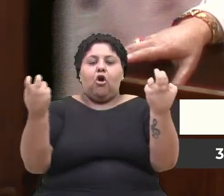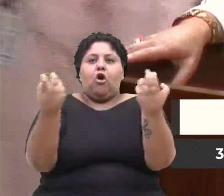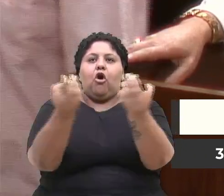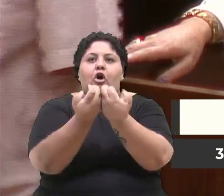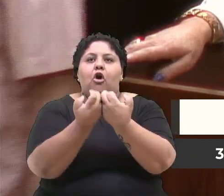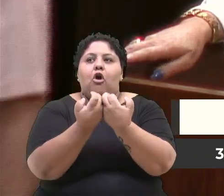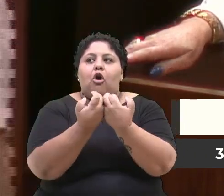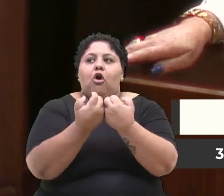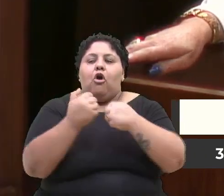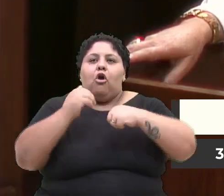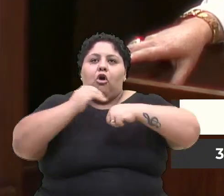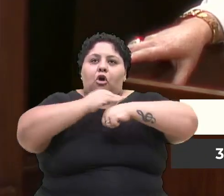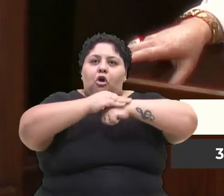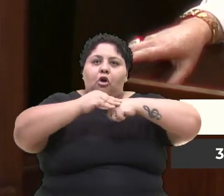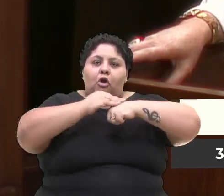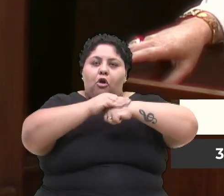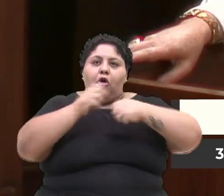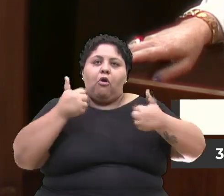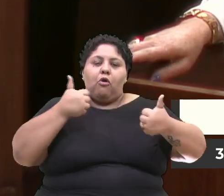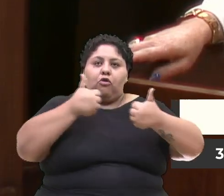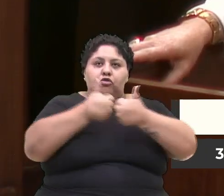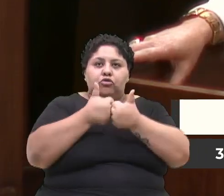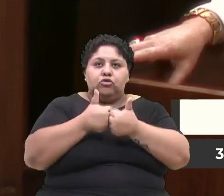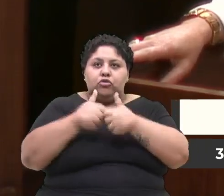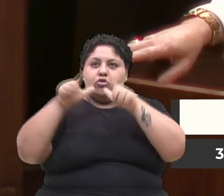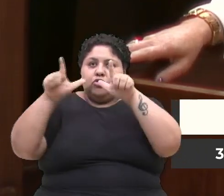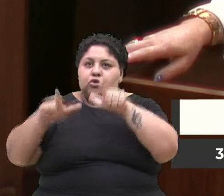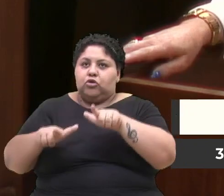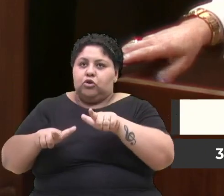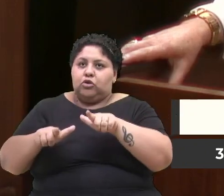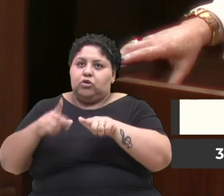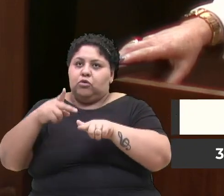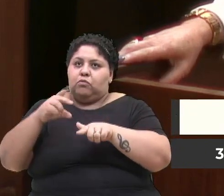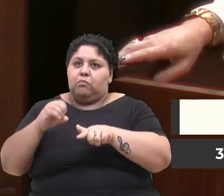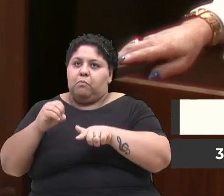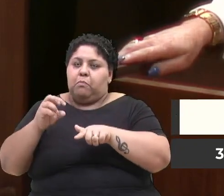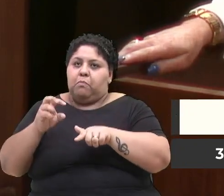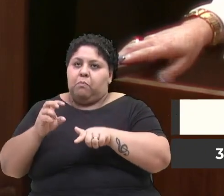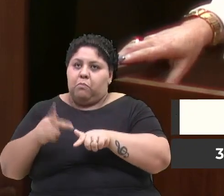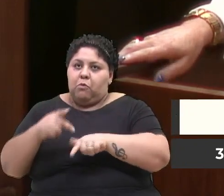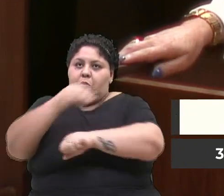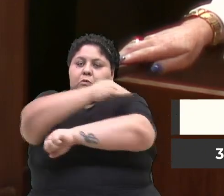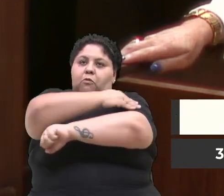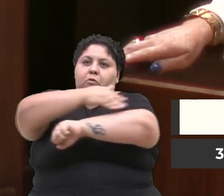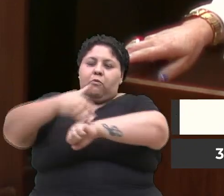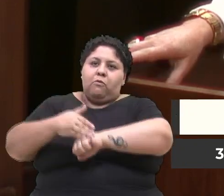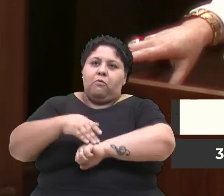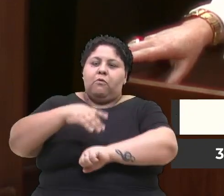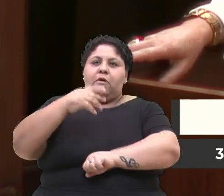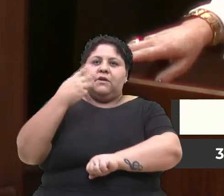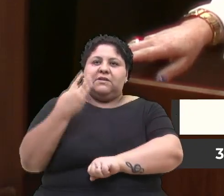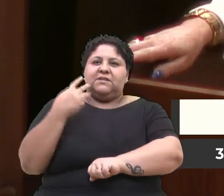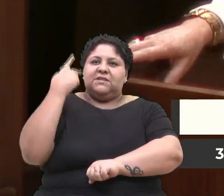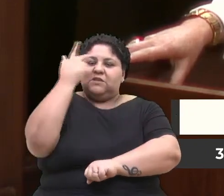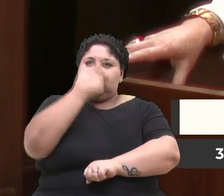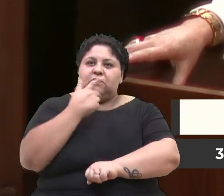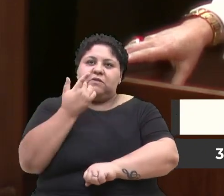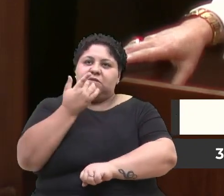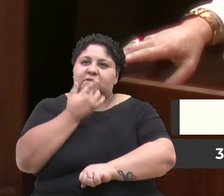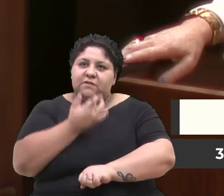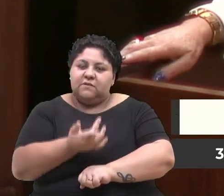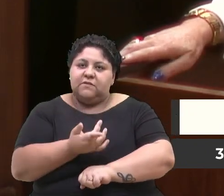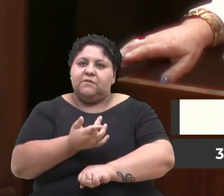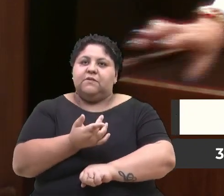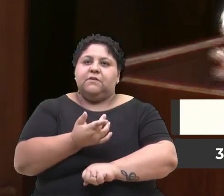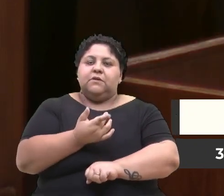com o Comitê Pop Rua, que se dará às 15 horas no Parque dos Macaquinhos, uma atividade